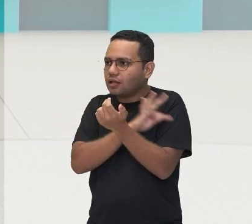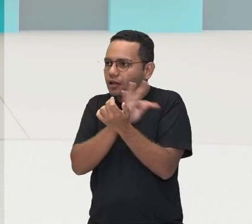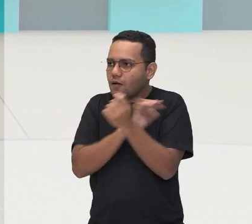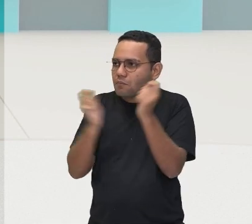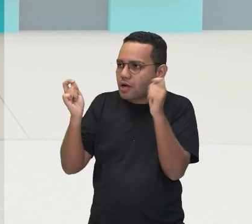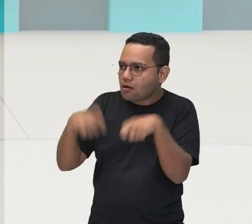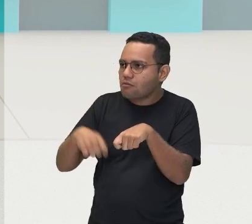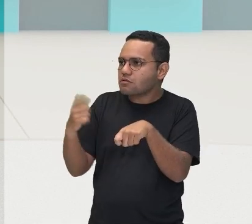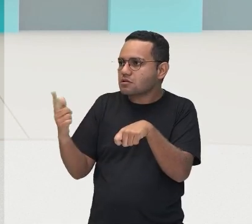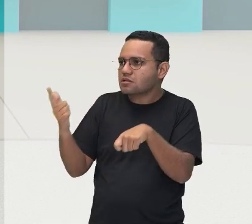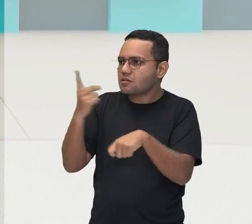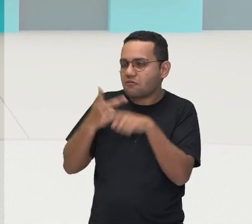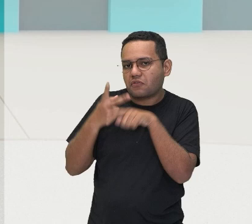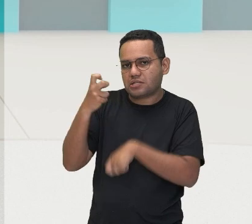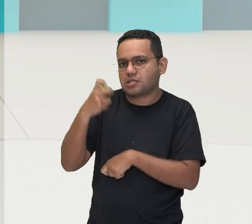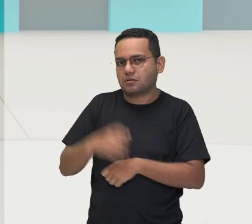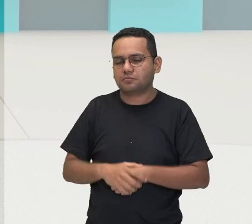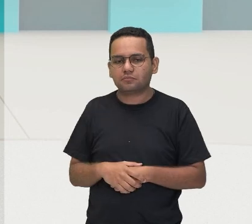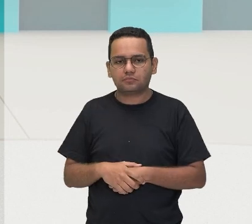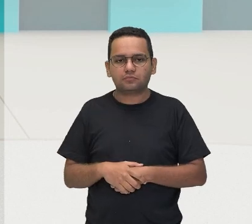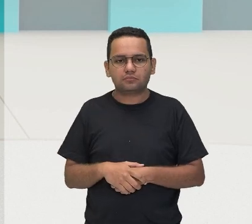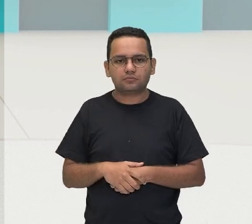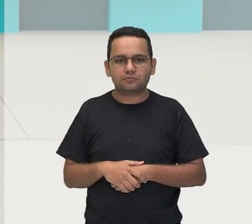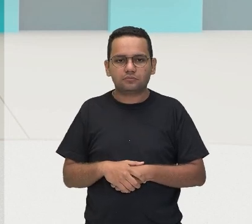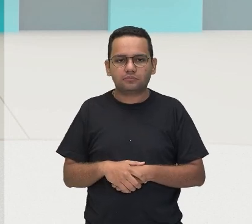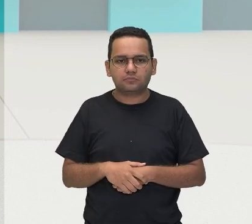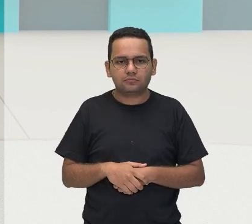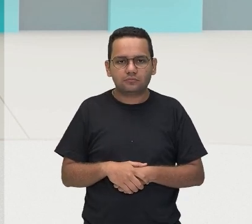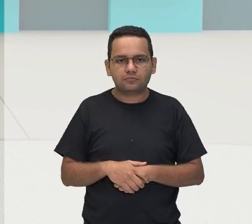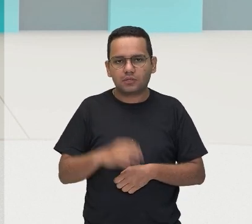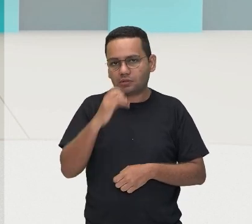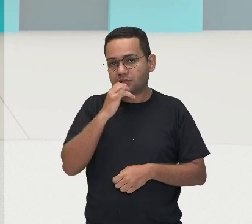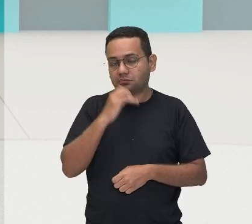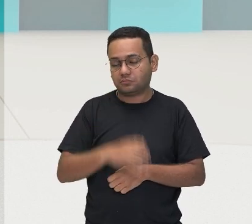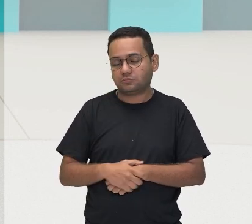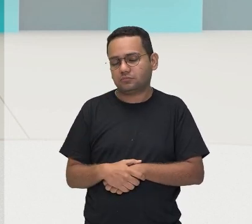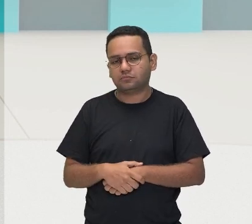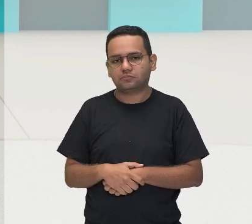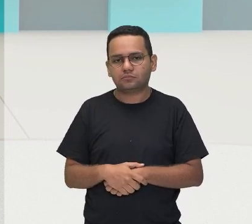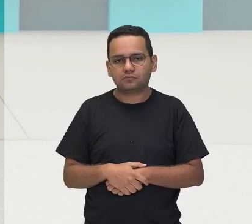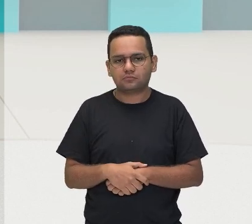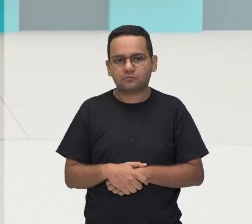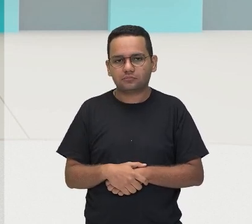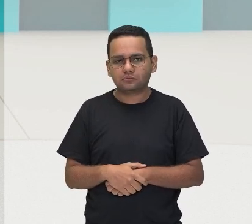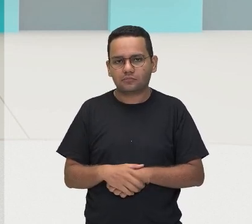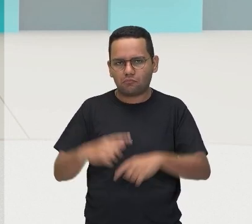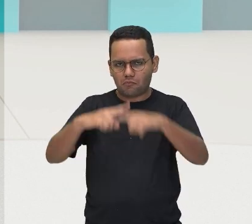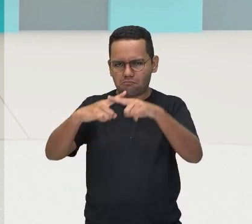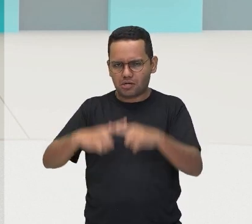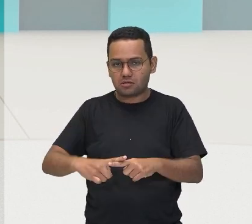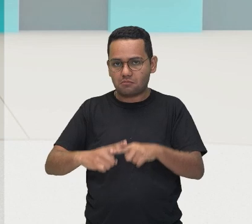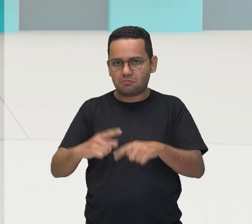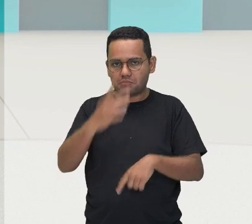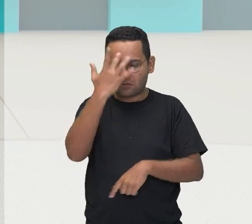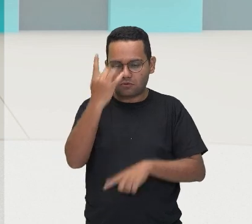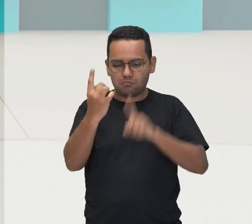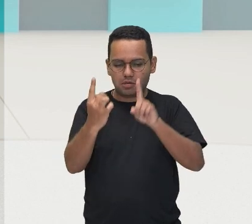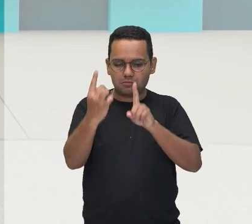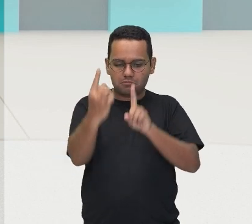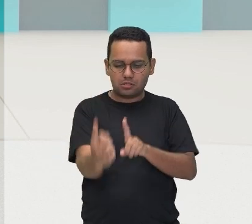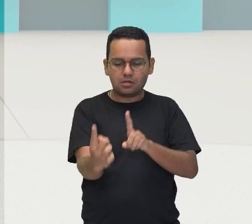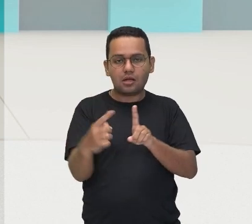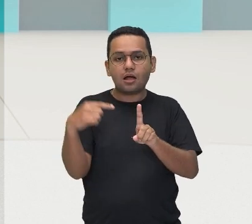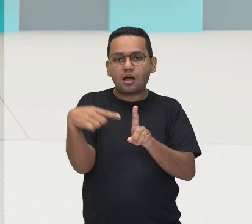êxito naquela competição. Por exemplo, um competidor, né, o seu oponente, vai utilizar um